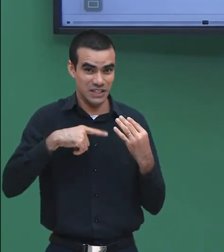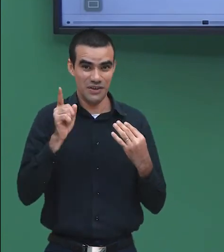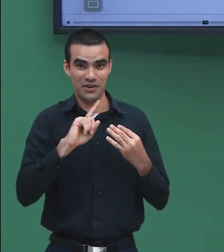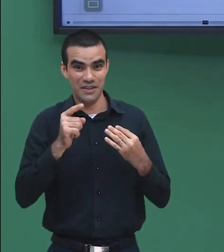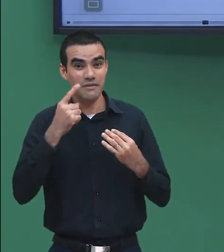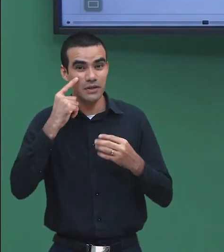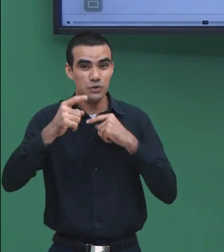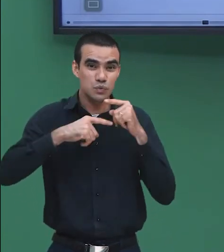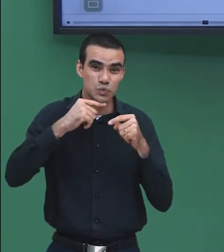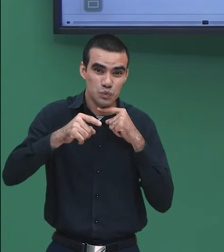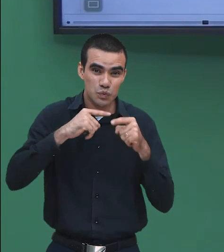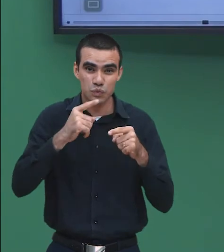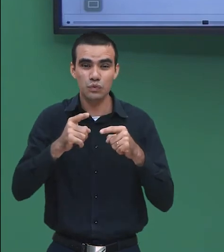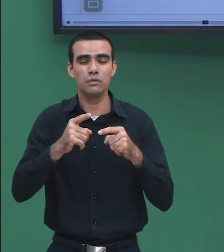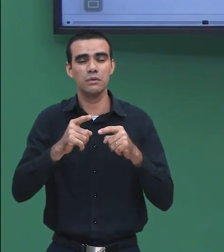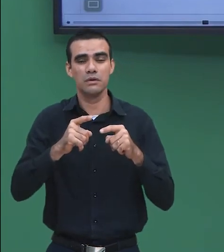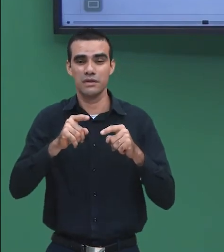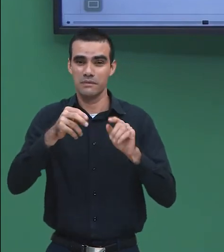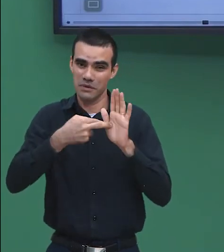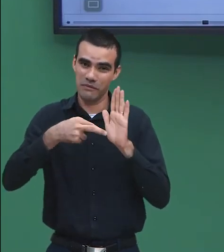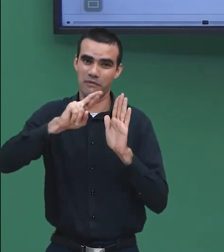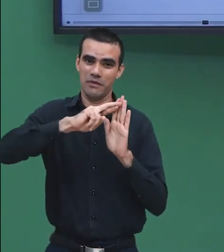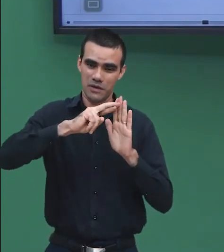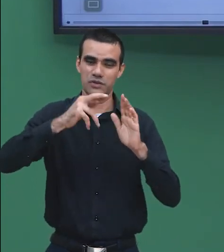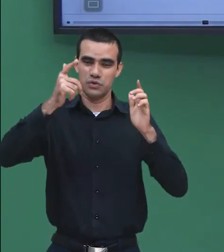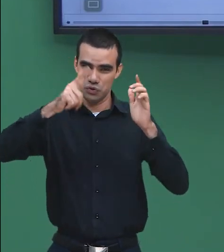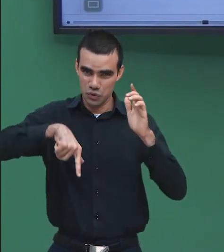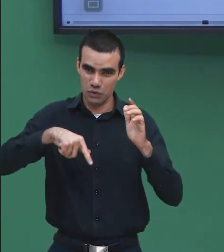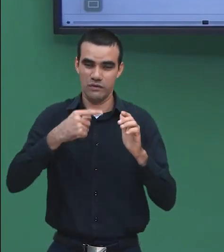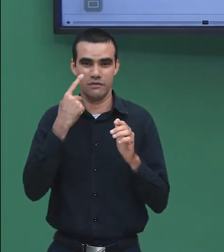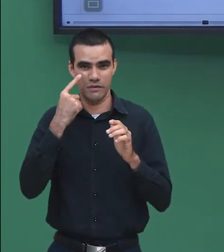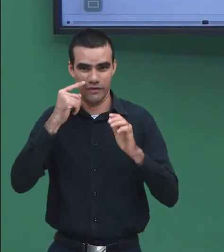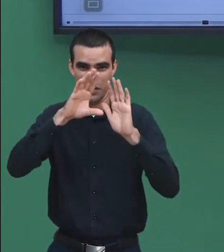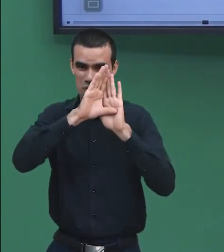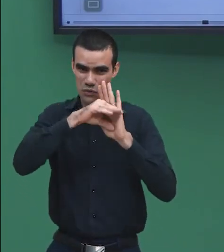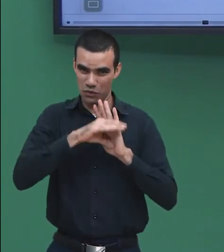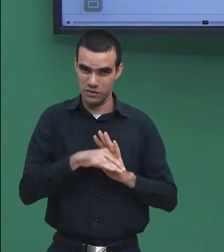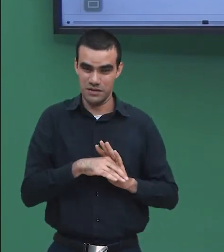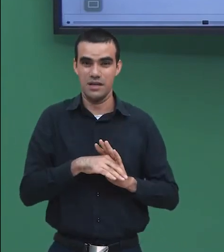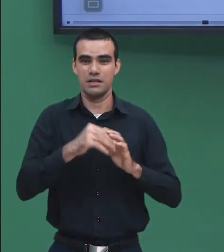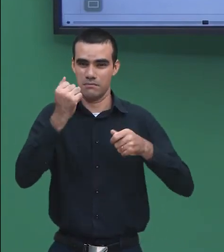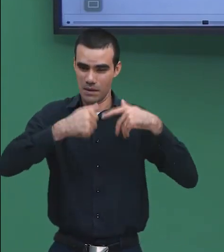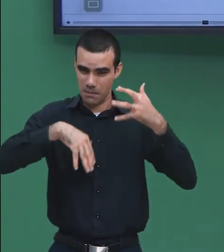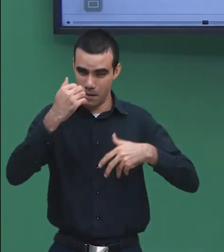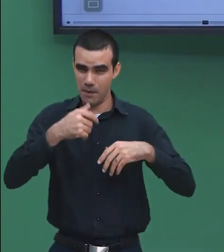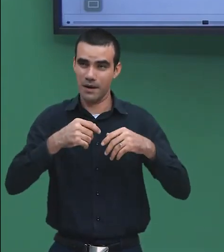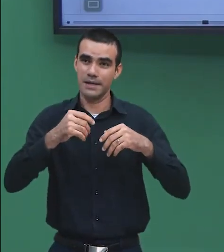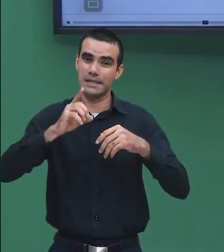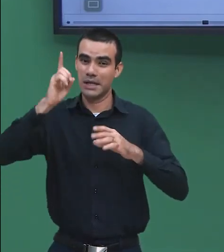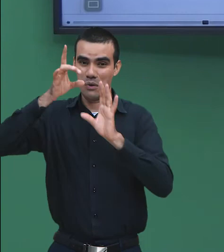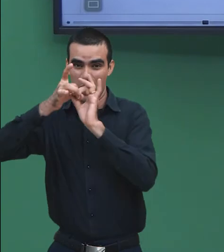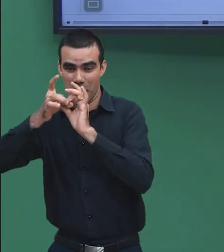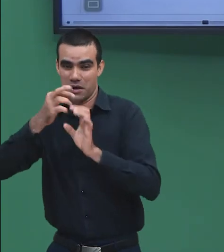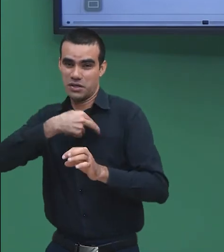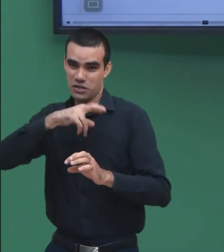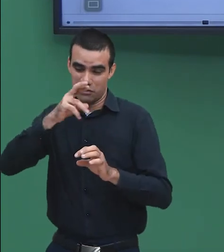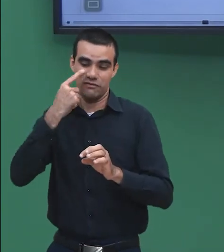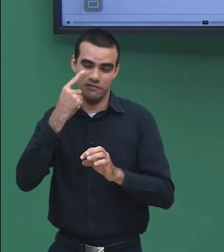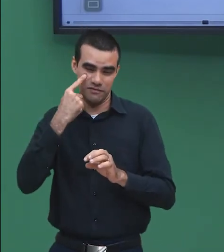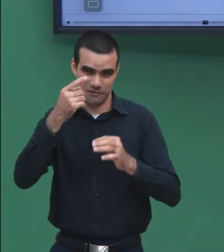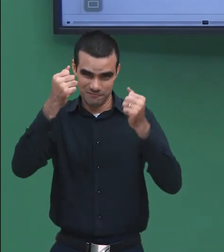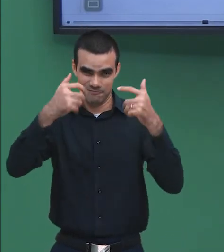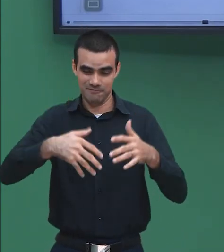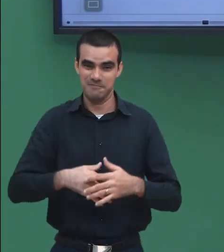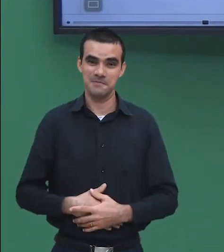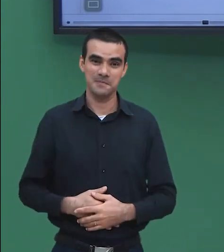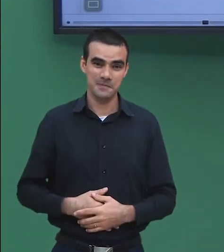ligados. Vamos tirar algumas dúvidas. Vamos revisar alguns conceitos que nós falamos até agora sobre espiritualidade e